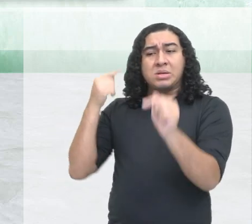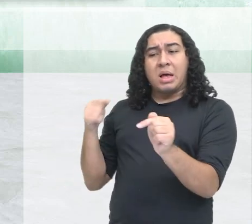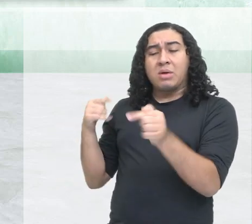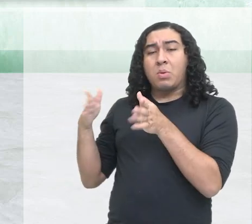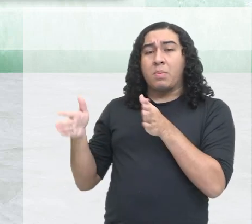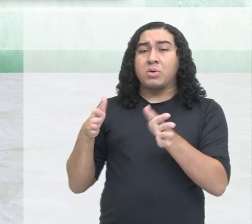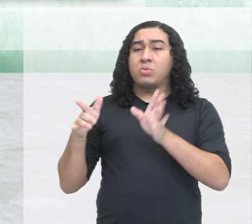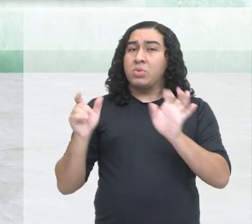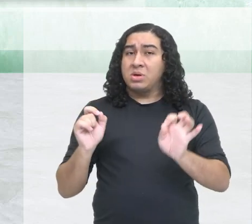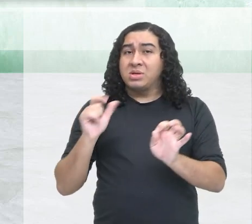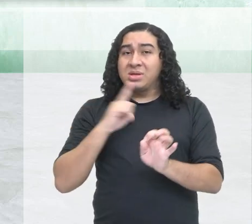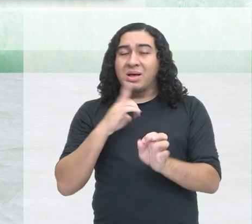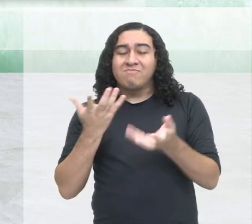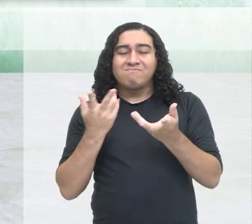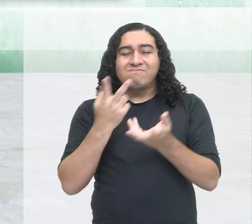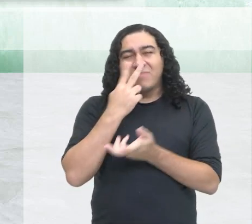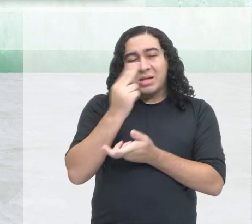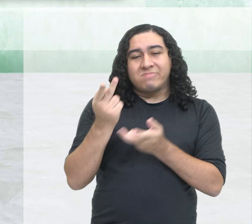de